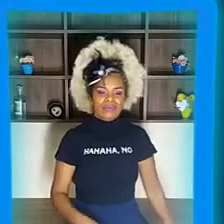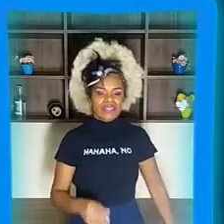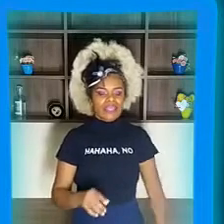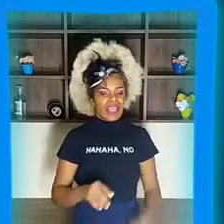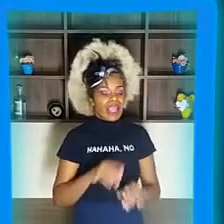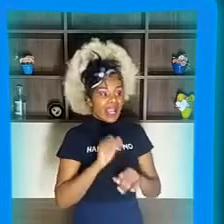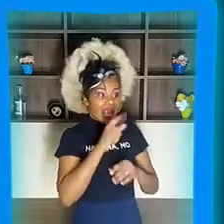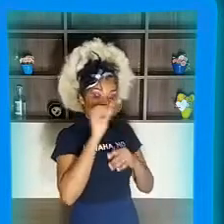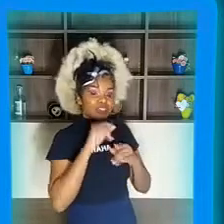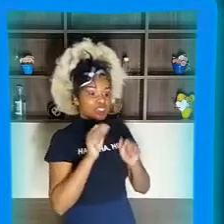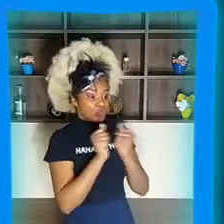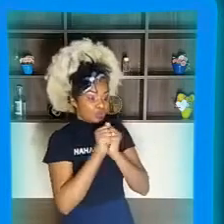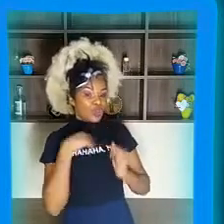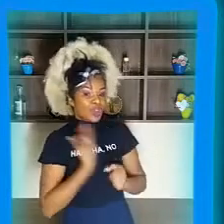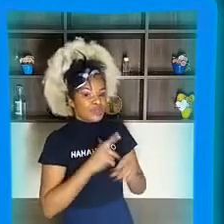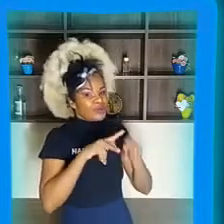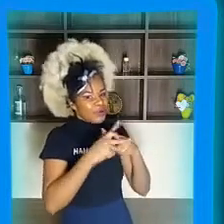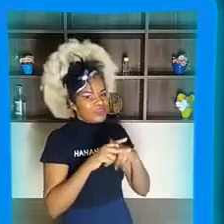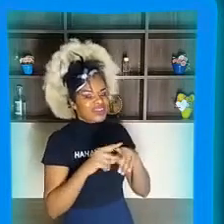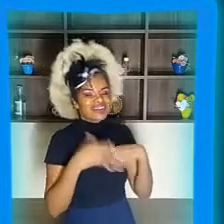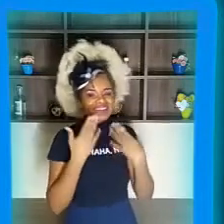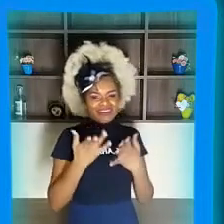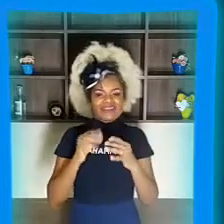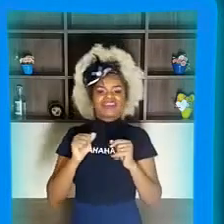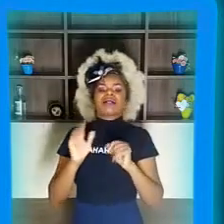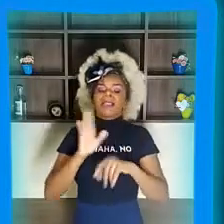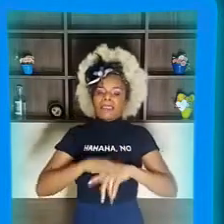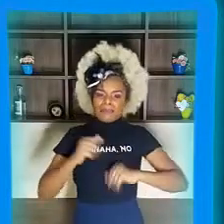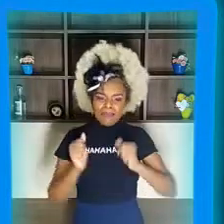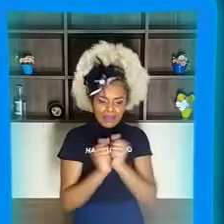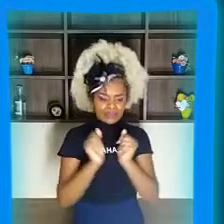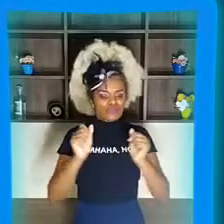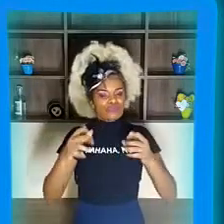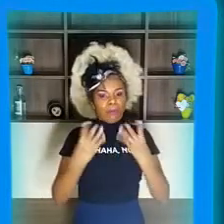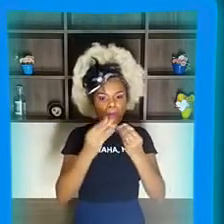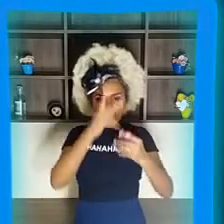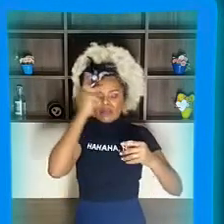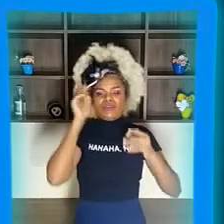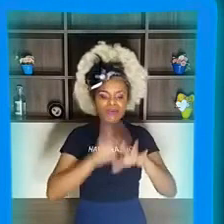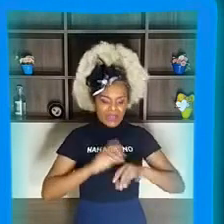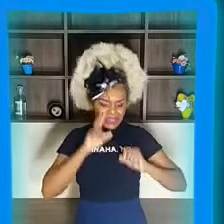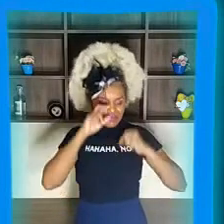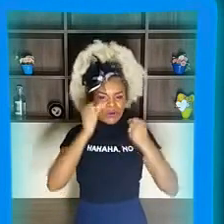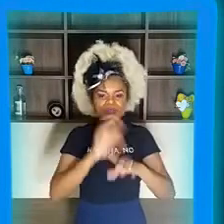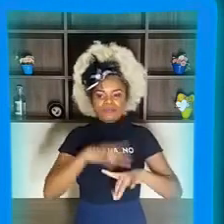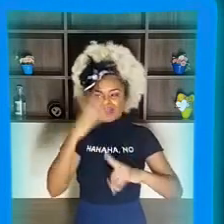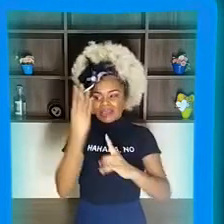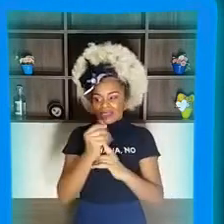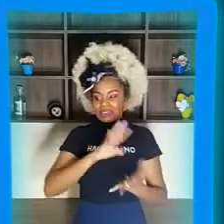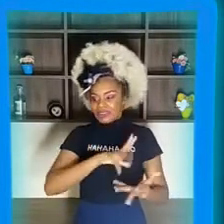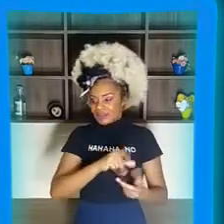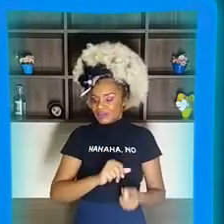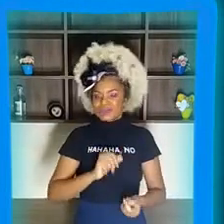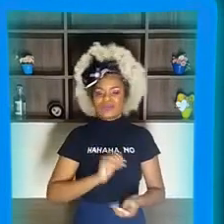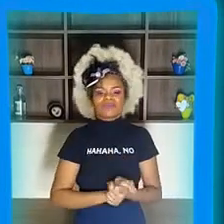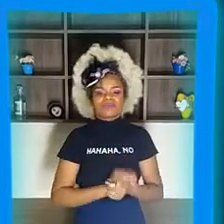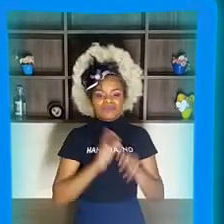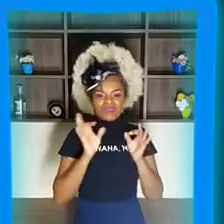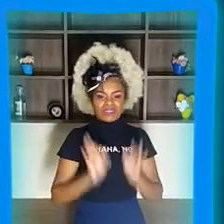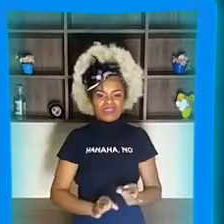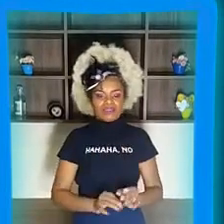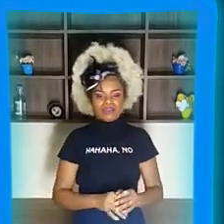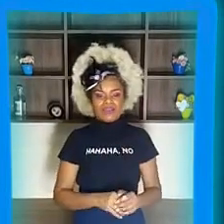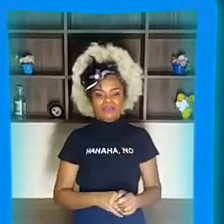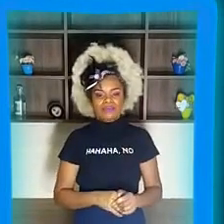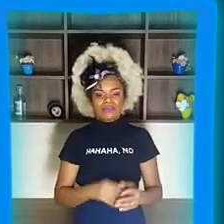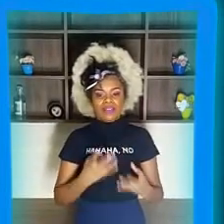somos oficina. Então, quanto mais juntos nós estivermos, mais fortes seremos, né? E mais arte vai ter nesse mundo aí. Com certeza. Exatamente. Com certeza. Vamos animar